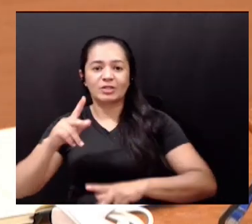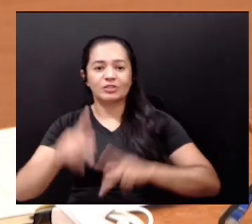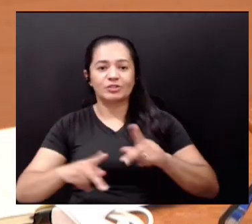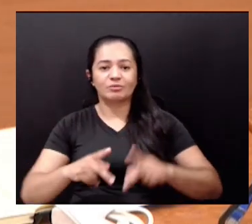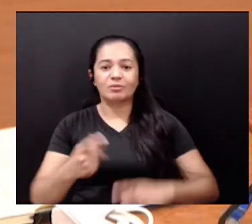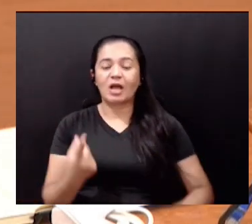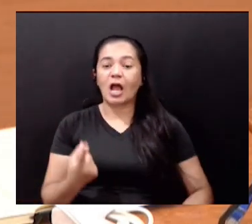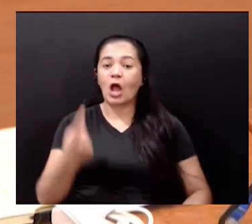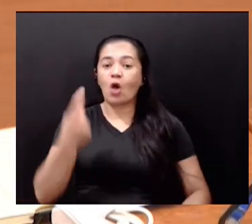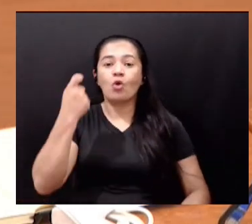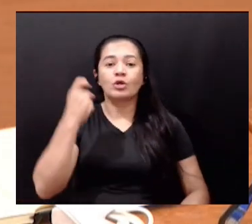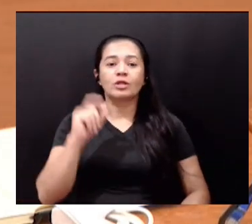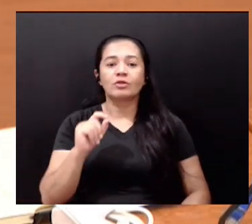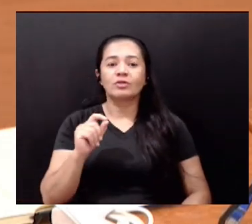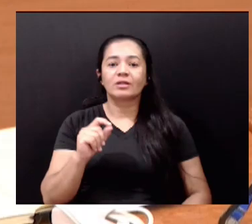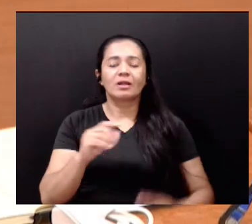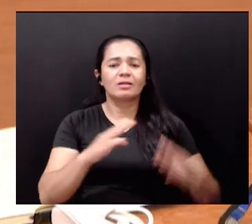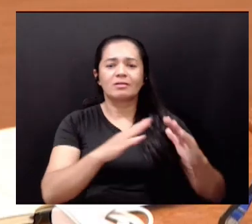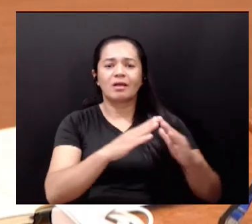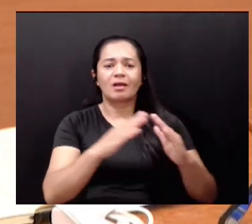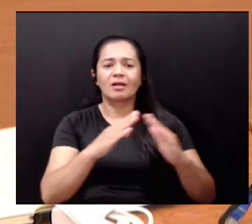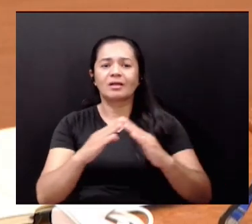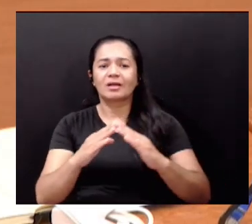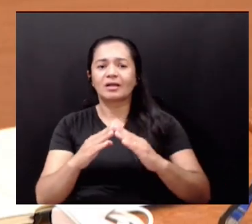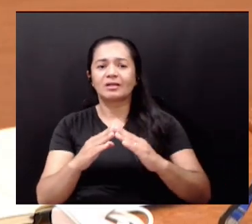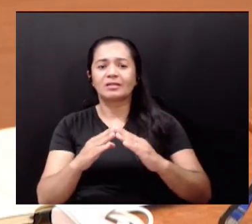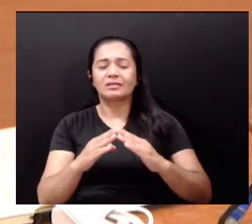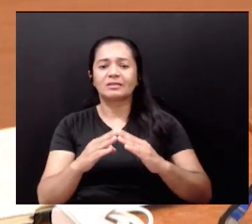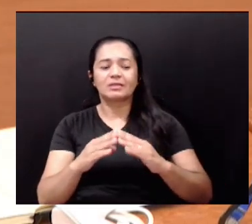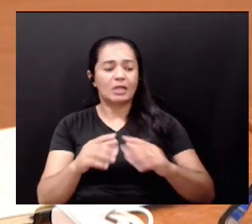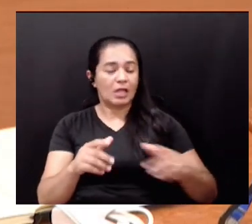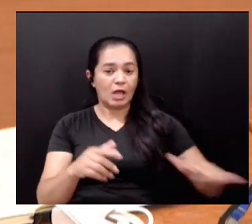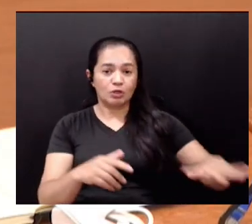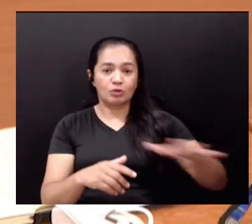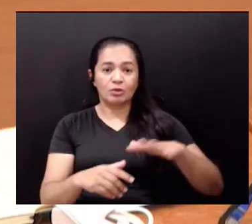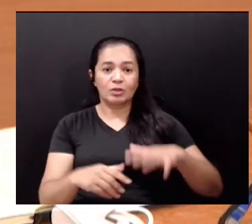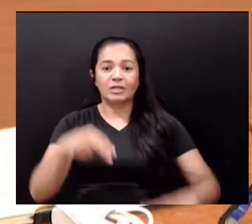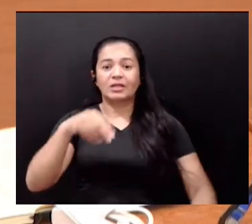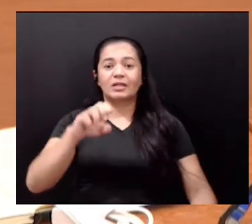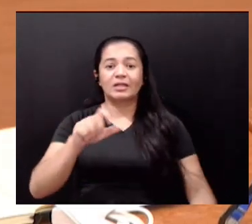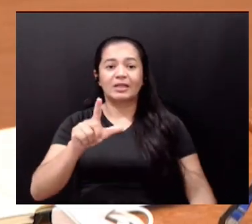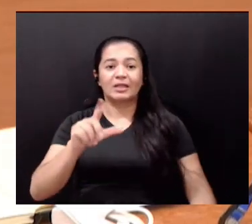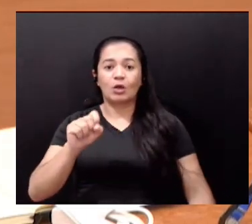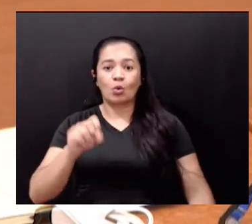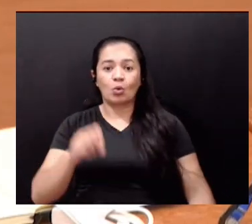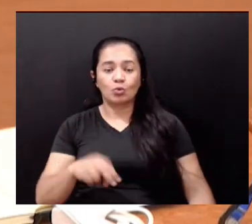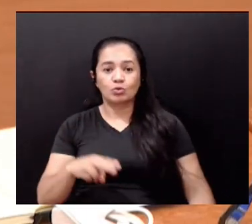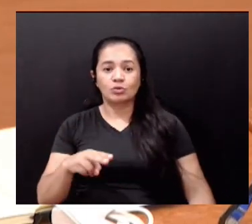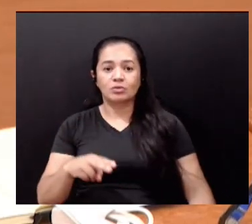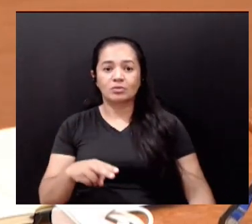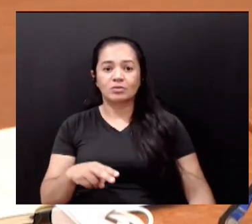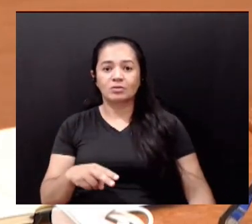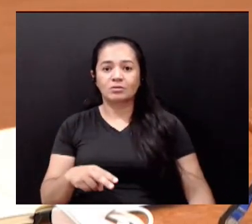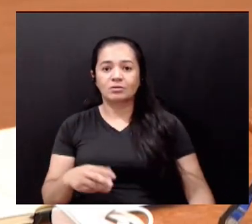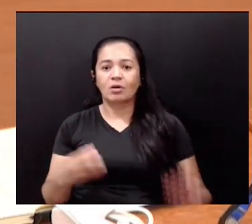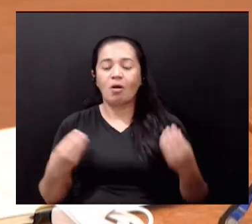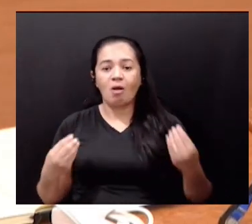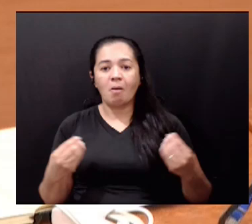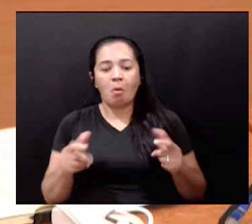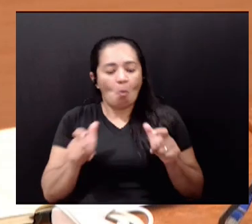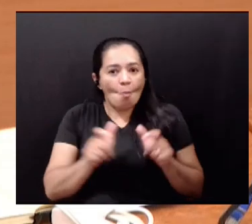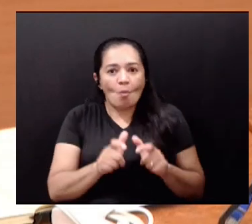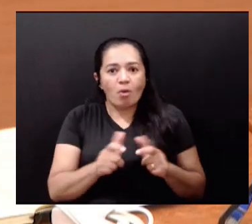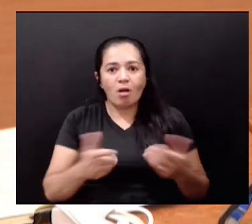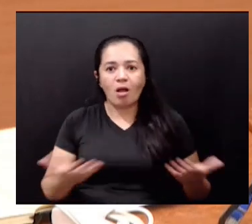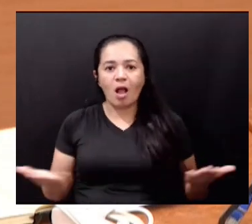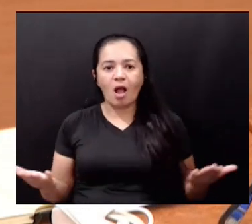das casas da comunidade Nelson Mandela, as casas de 15 metros quadrados, né, que viraram notícia nacional, que a comunidade agora tem feito uma